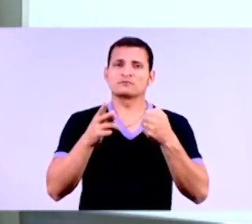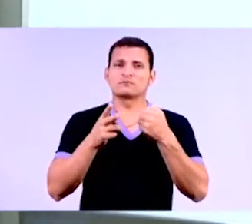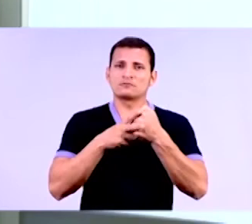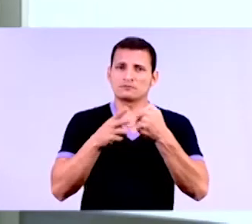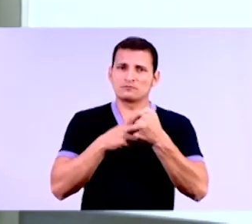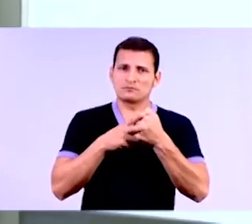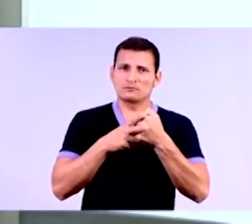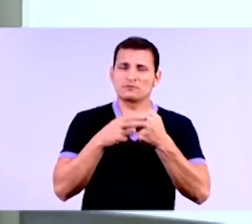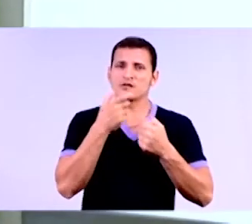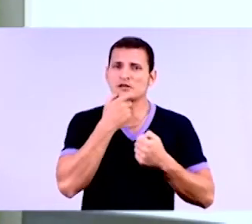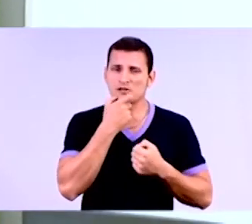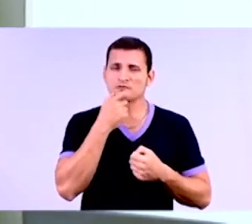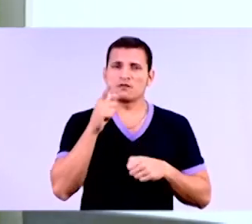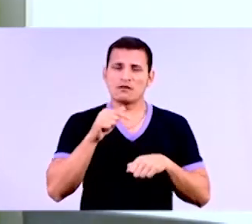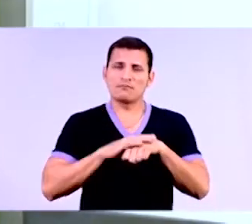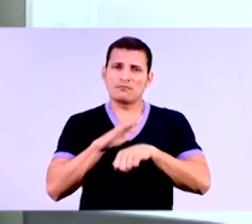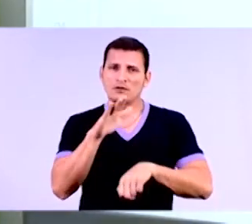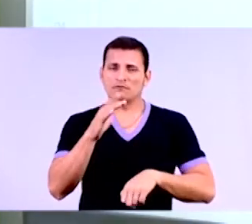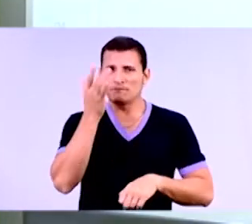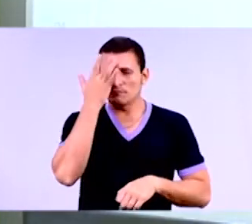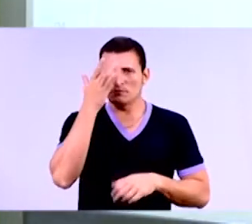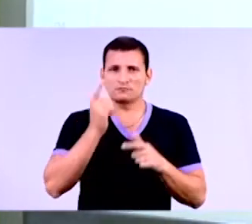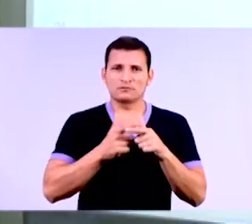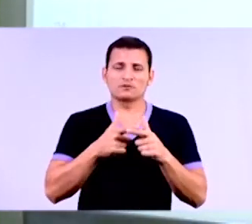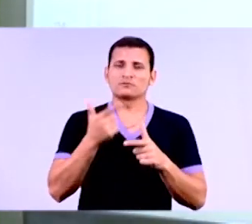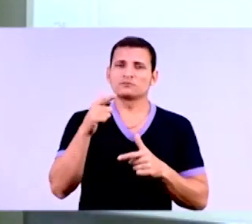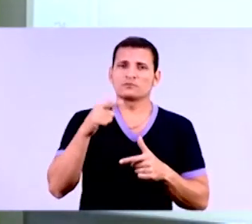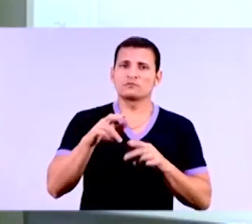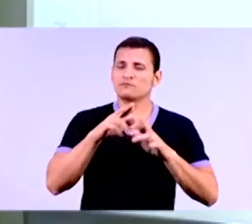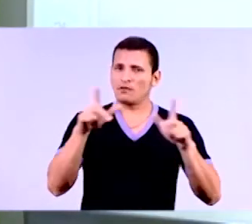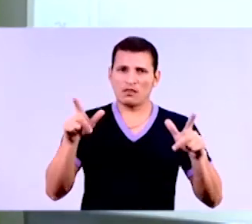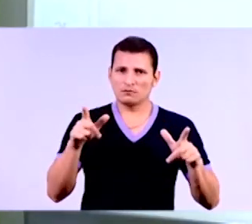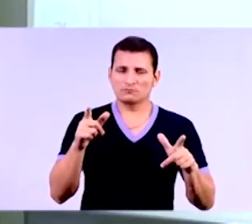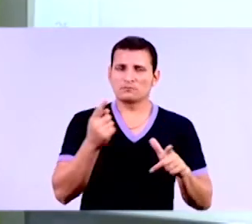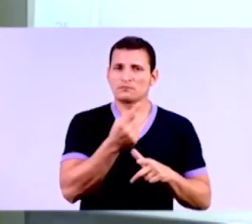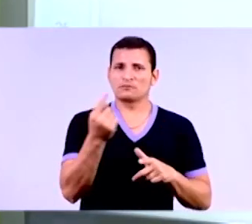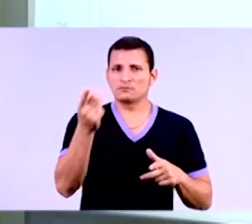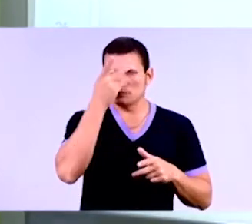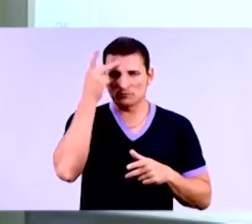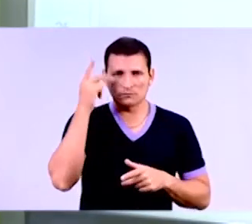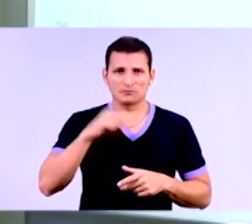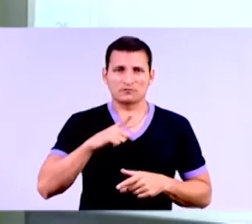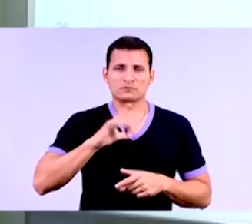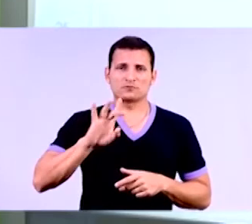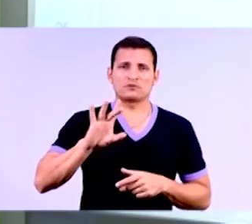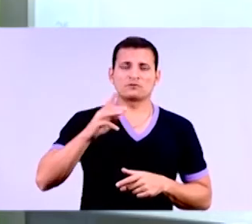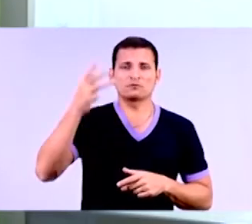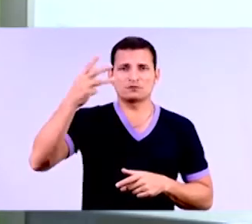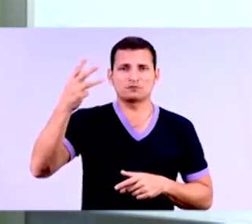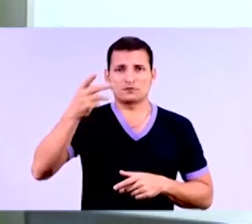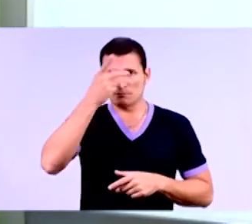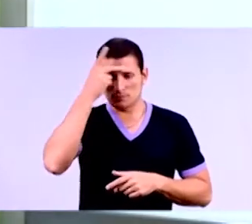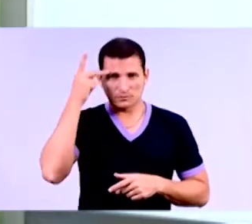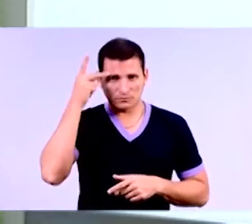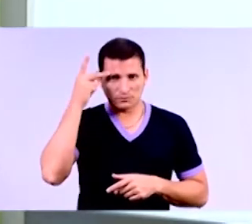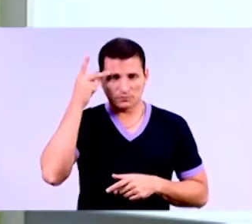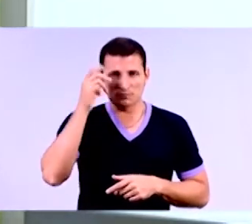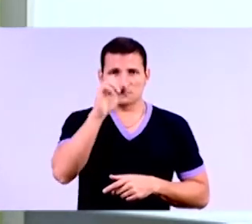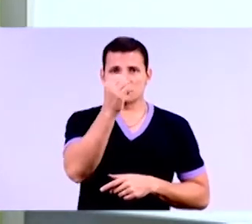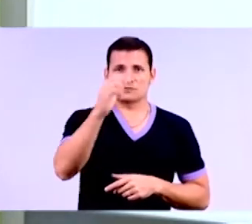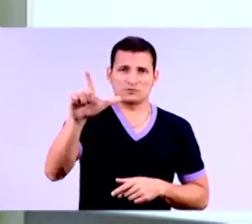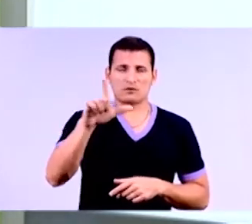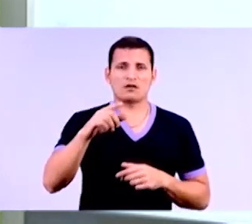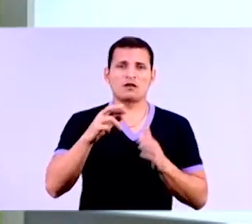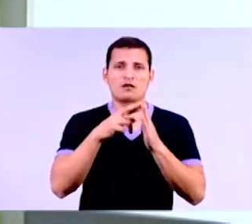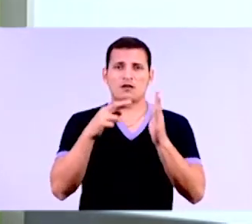tem diferença em cada pessoa. Há apenas uma regra em relação à terceira pessoa do singular, he, she, it, que é o que a gente vai ver aqui.